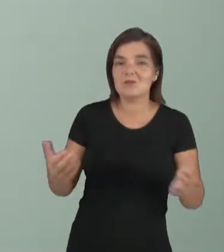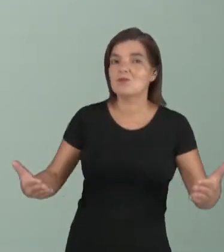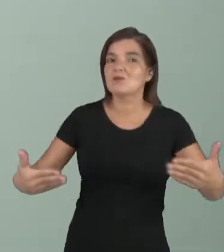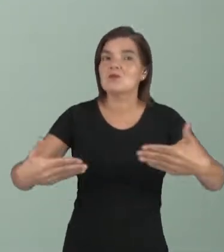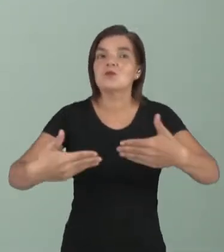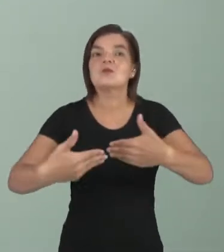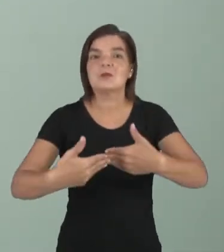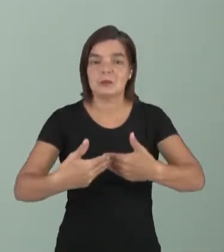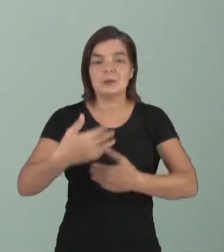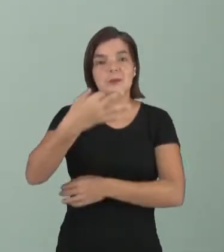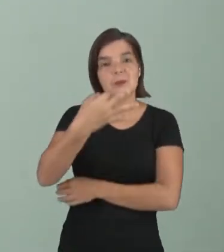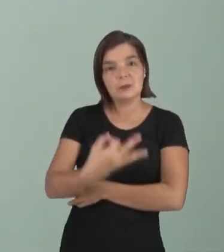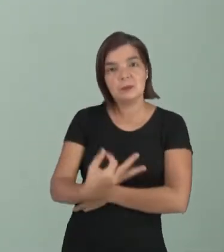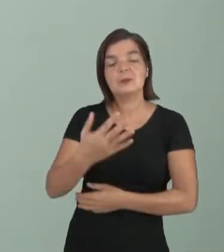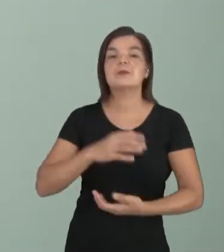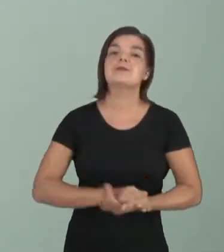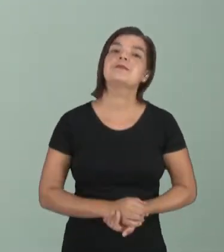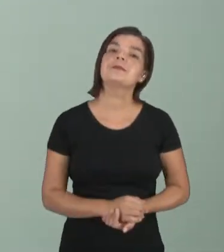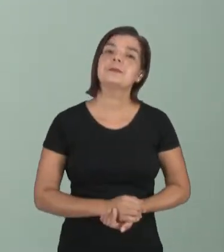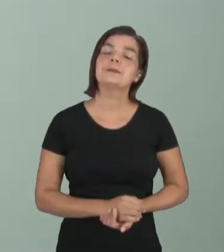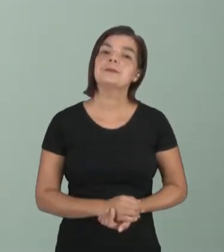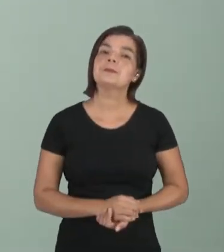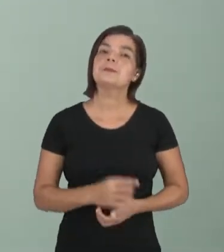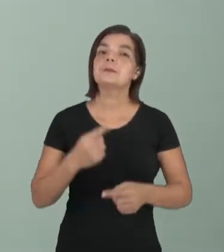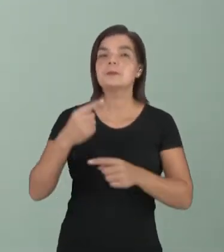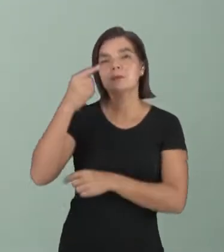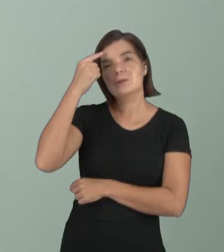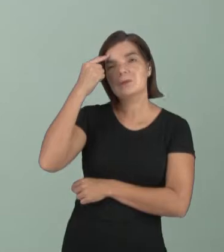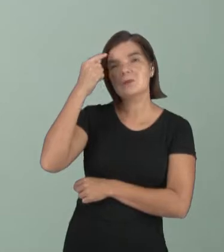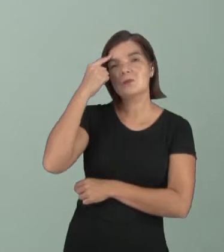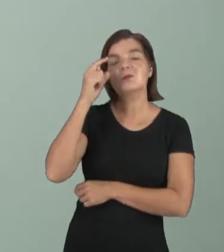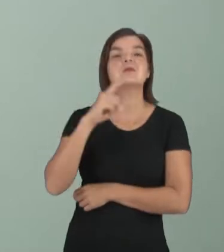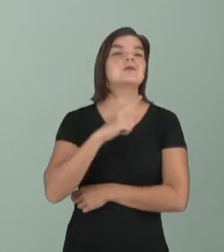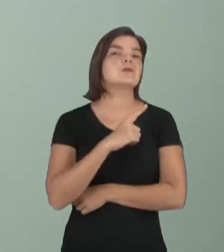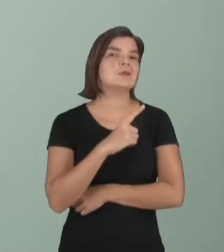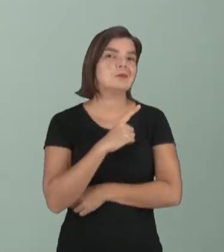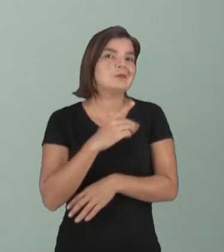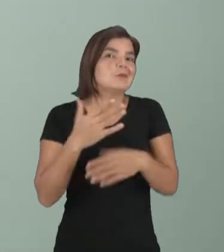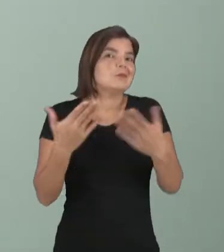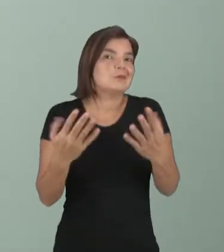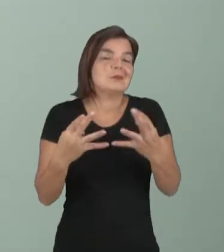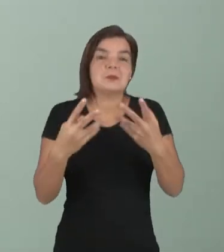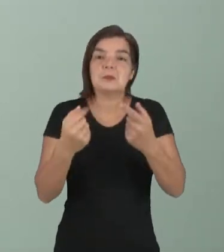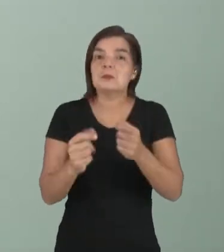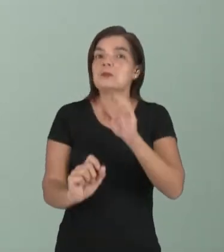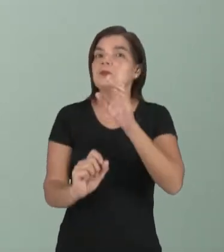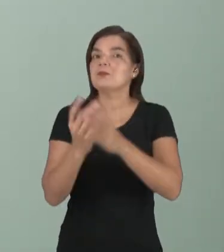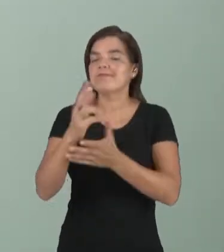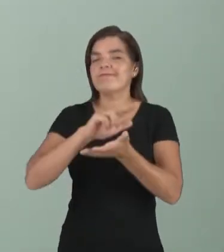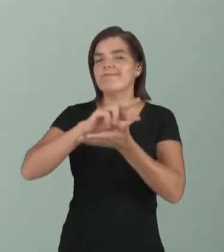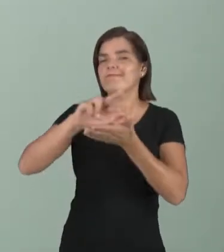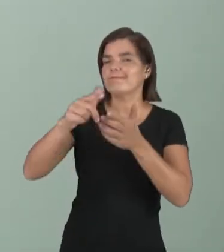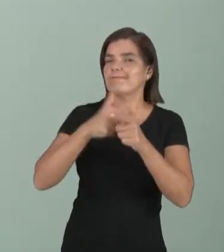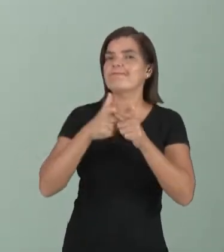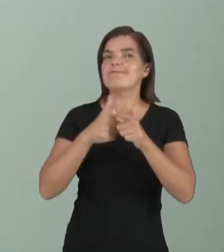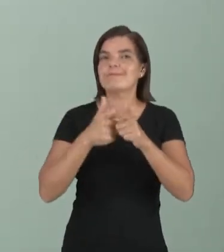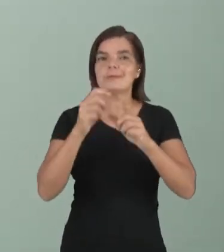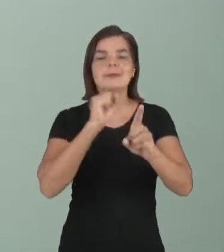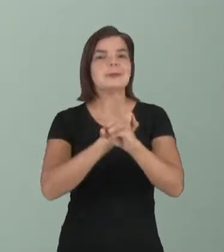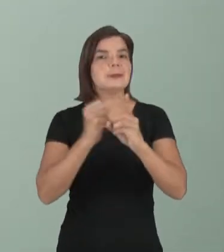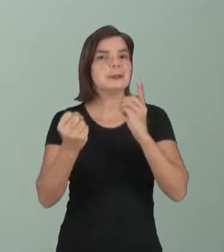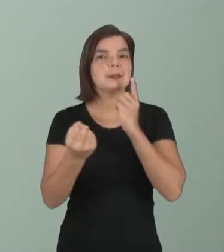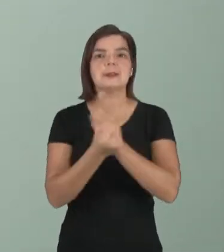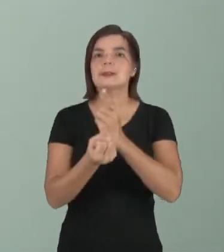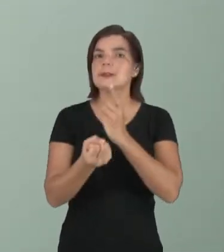acolhida devidamente, que eles pensariam que teriam, e aí tudo isso ocasiona diversos problemas